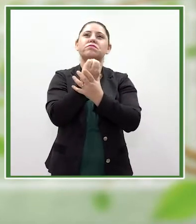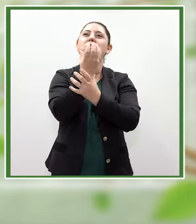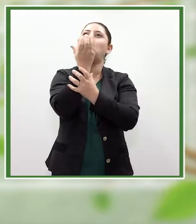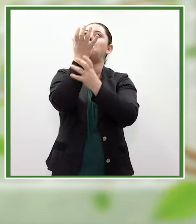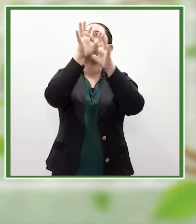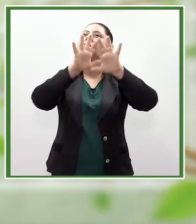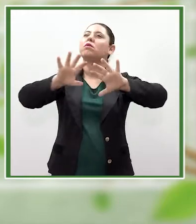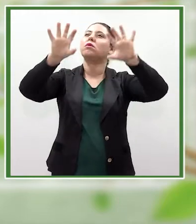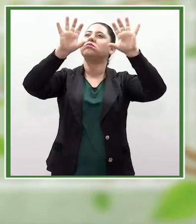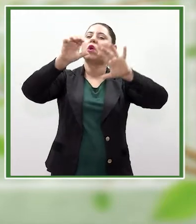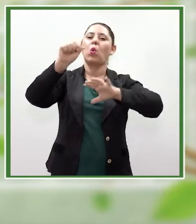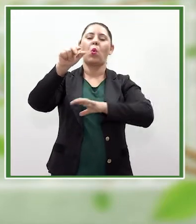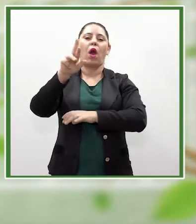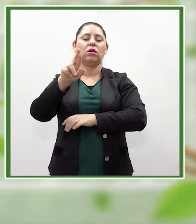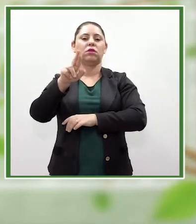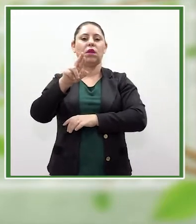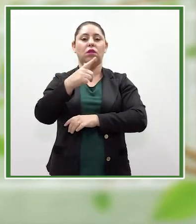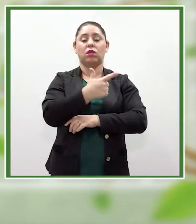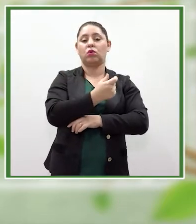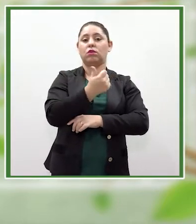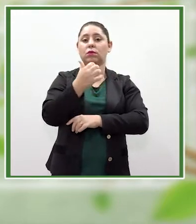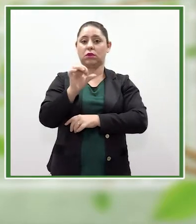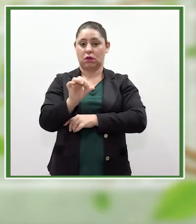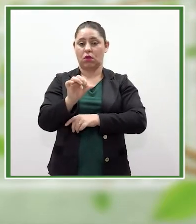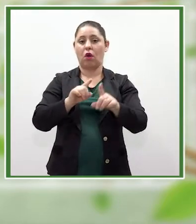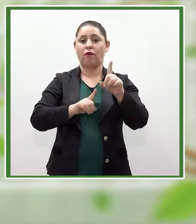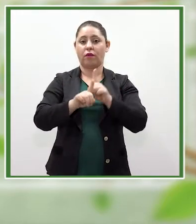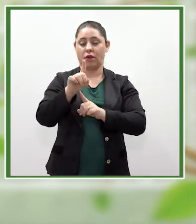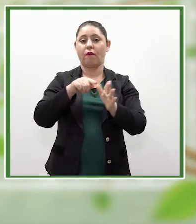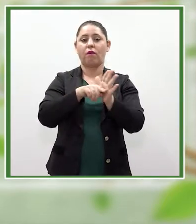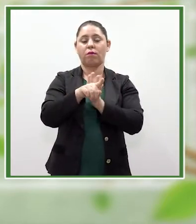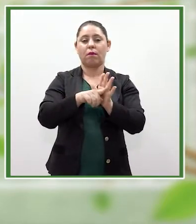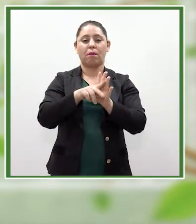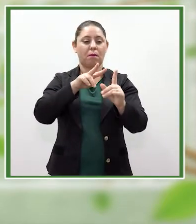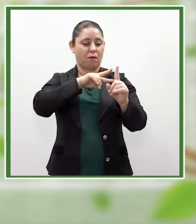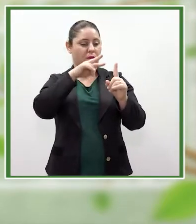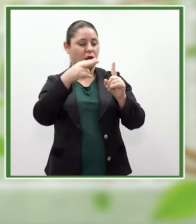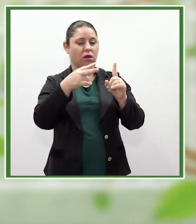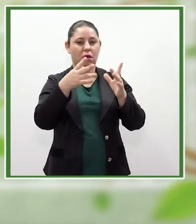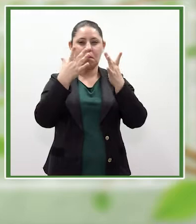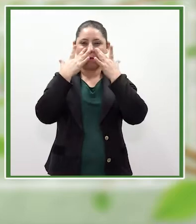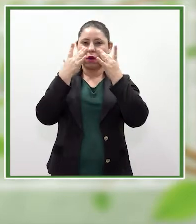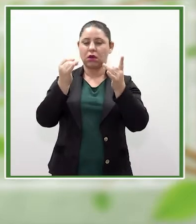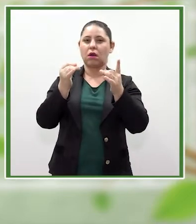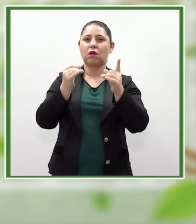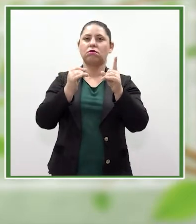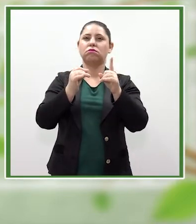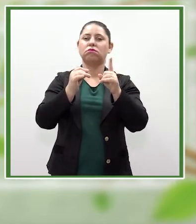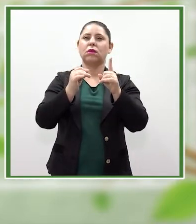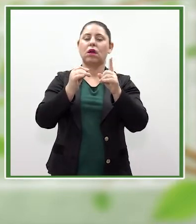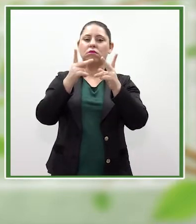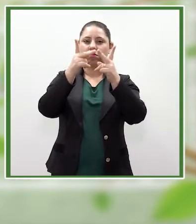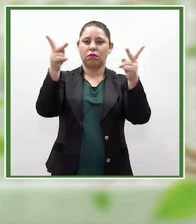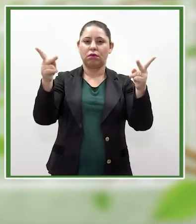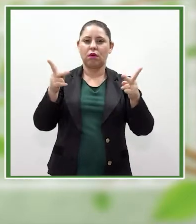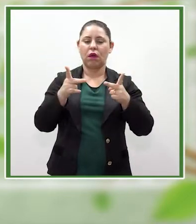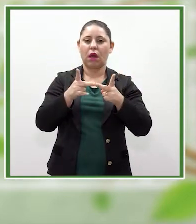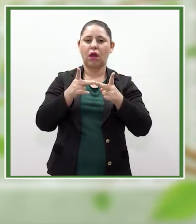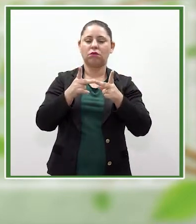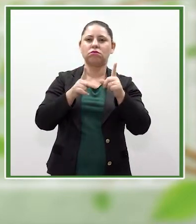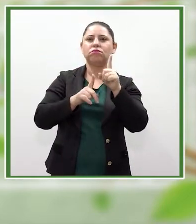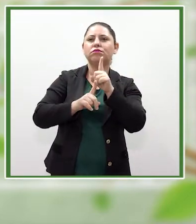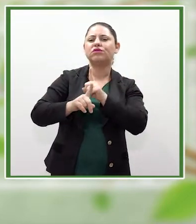em 12º lugar, em termos de emissões. Então, vejam, com relação às emissões de todos os